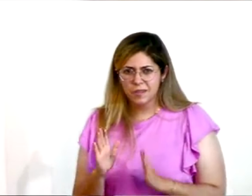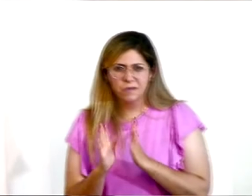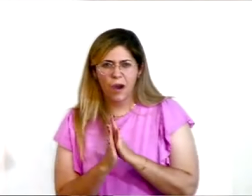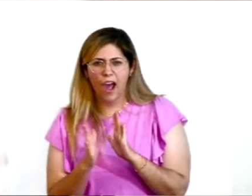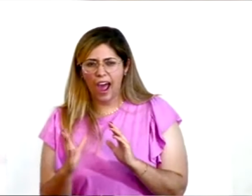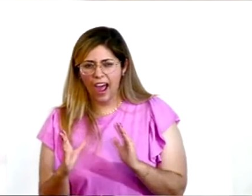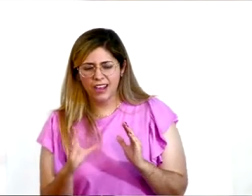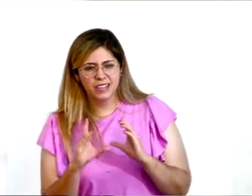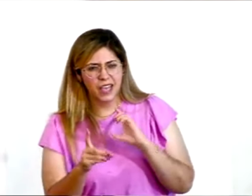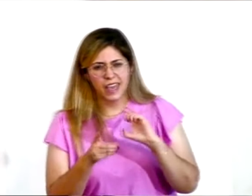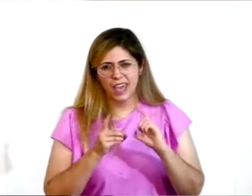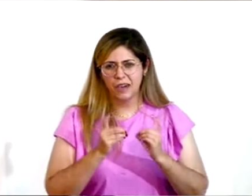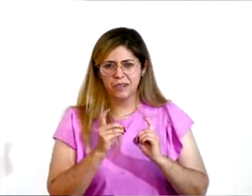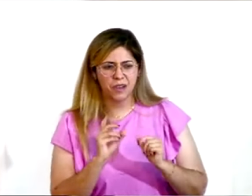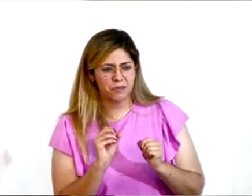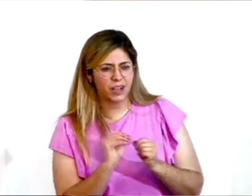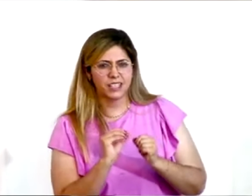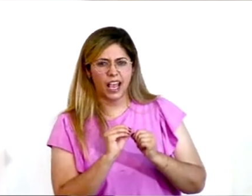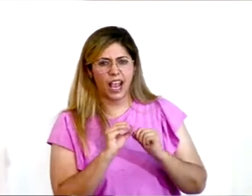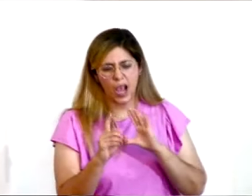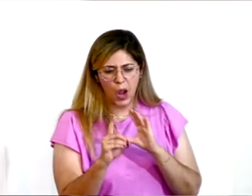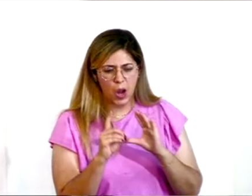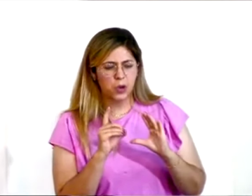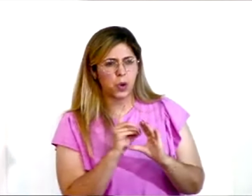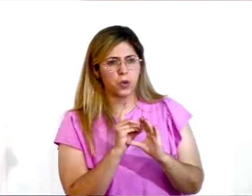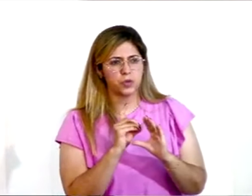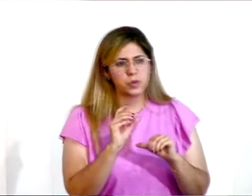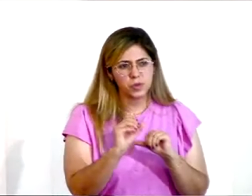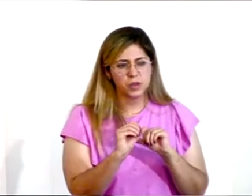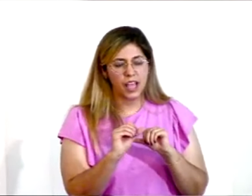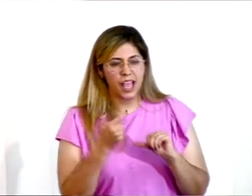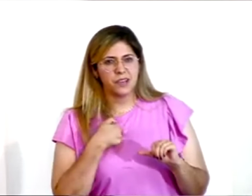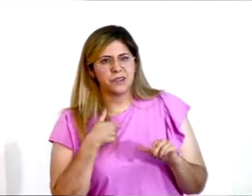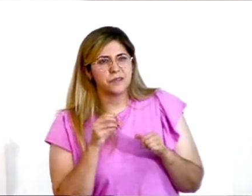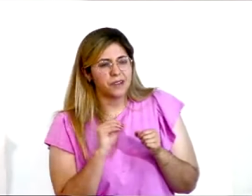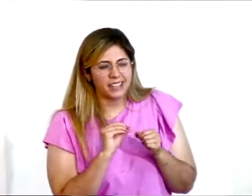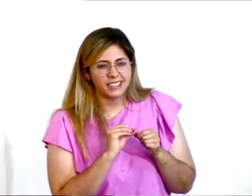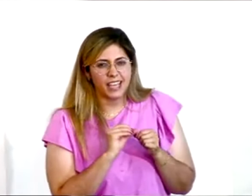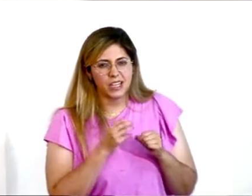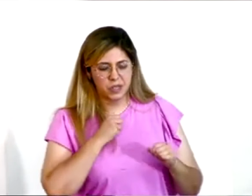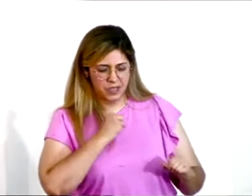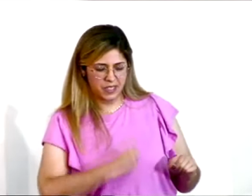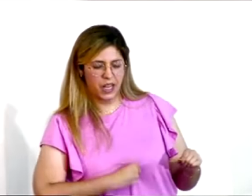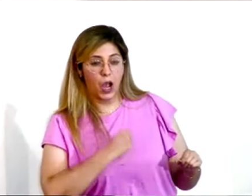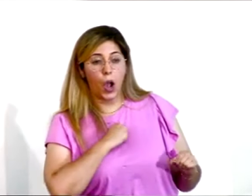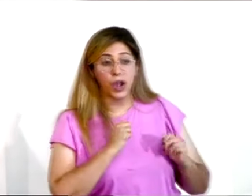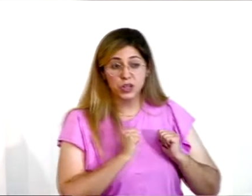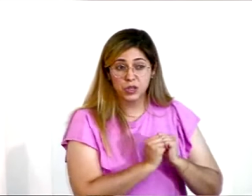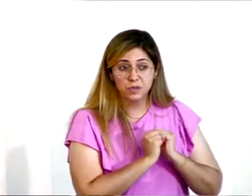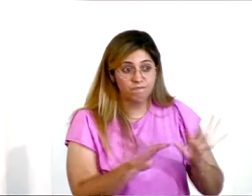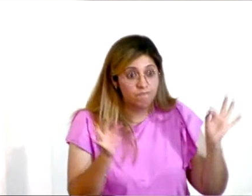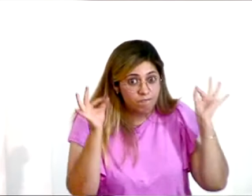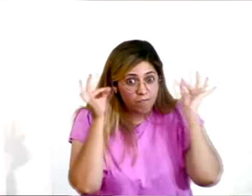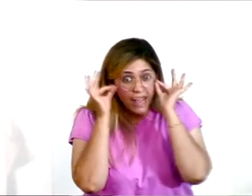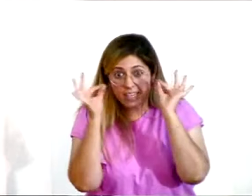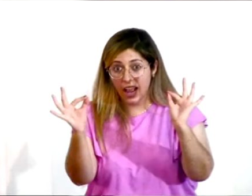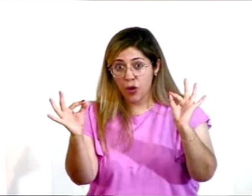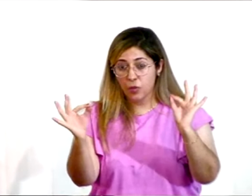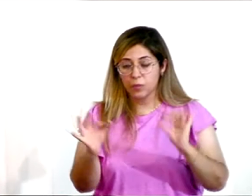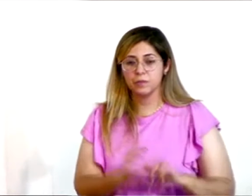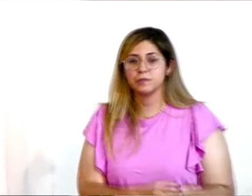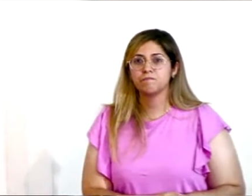culto, eles vão a algum lugar, eles vão se misturar com os judeus na sinagoga, fiquem atentos, não deixem escapar.